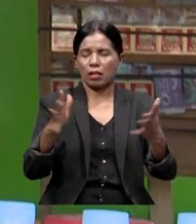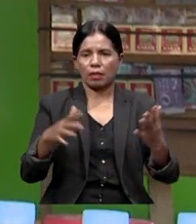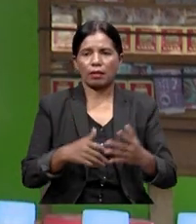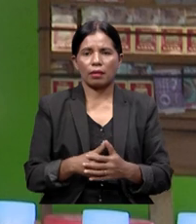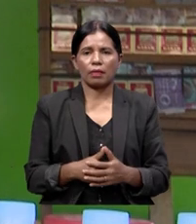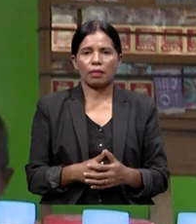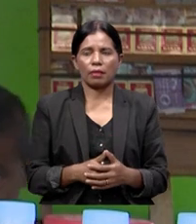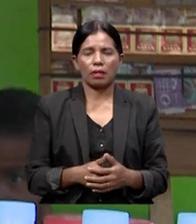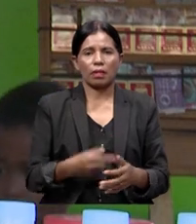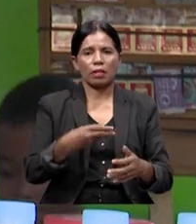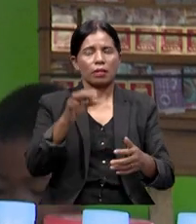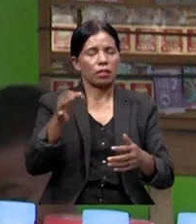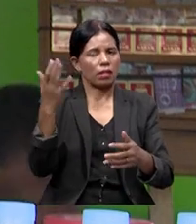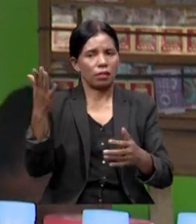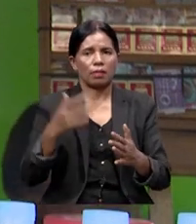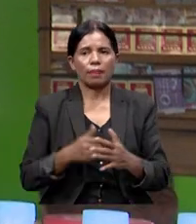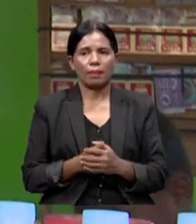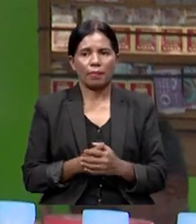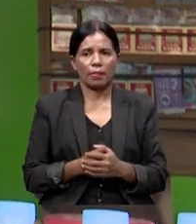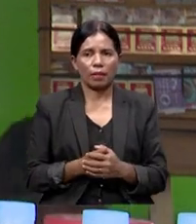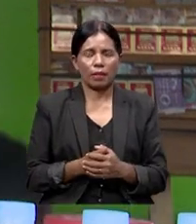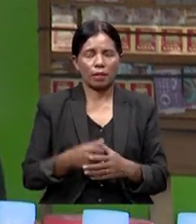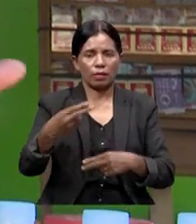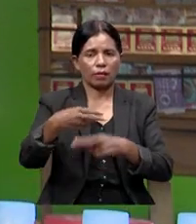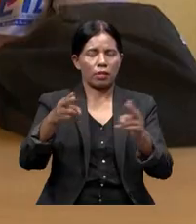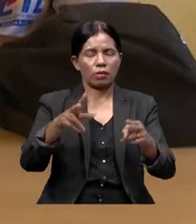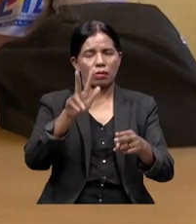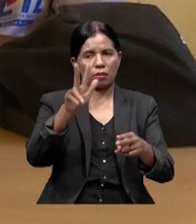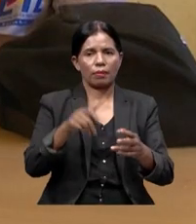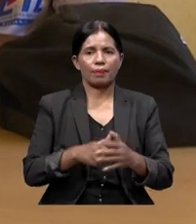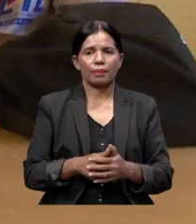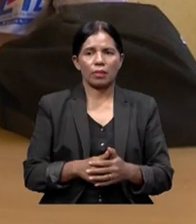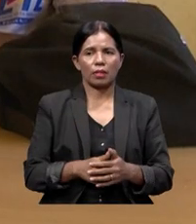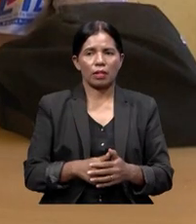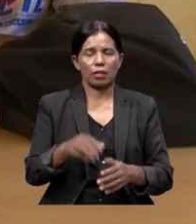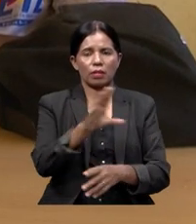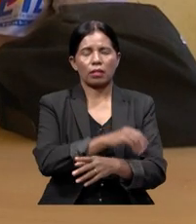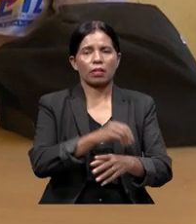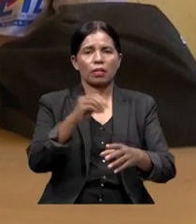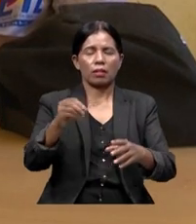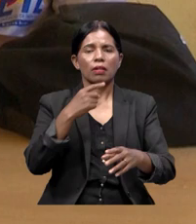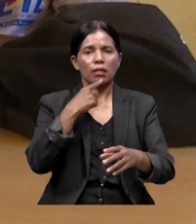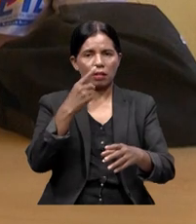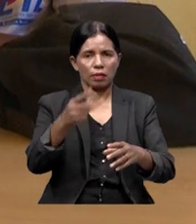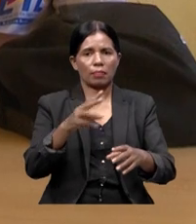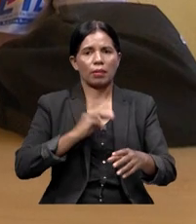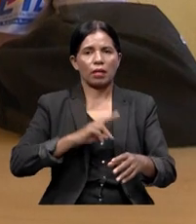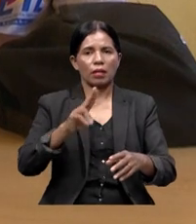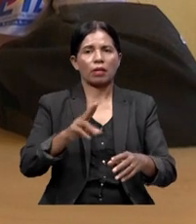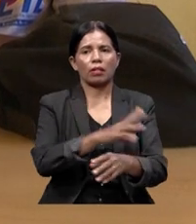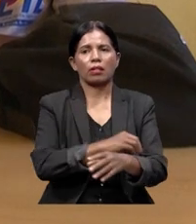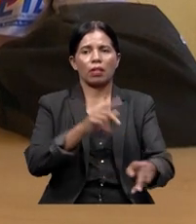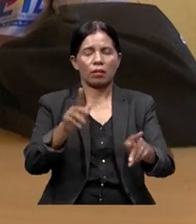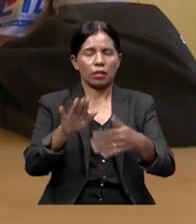Harish Fatim i ne va quart tulurit. Além de ne, guardas estão no mercado Manlewana Mos reconhece, durante ne,